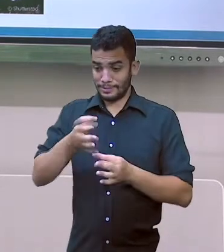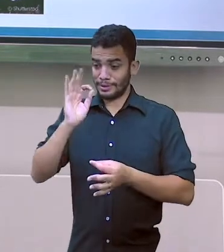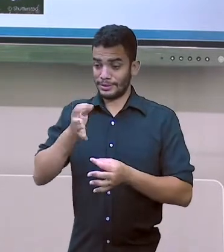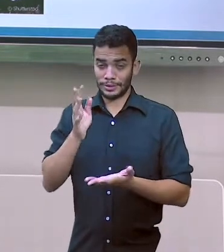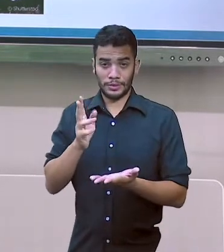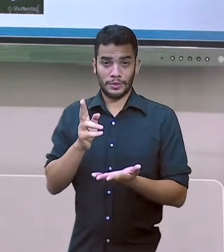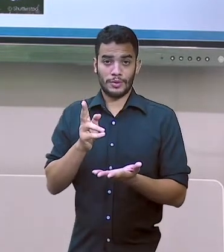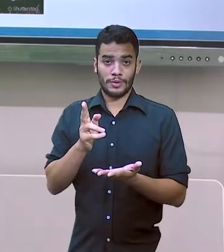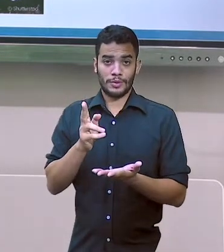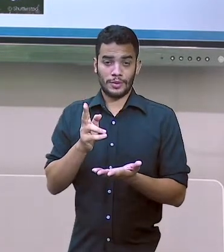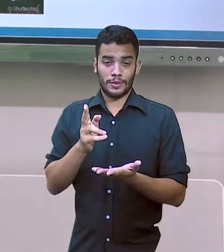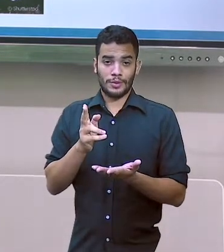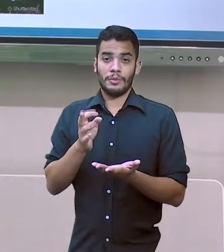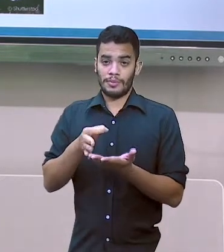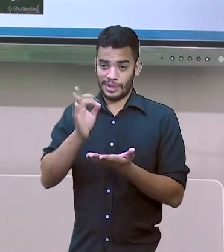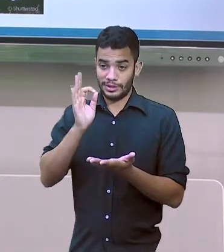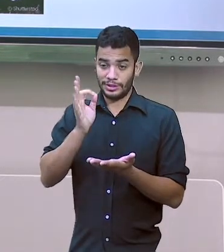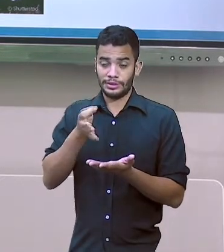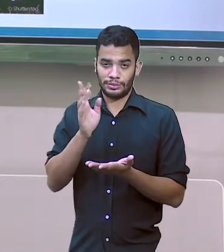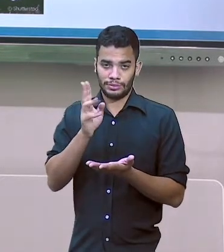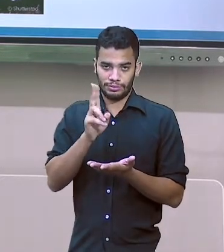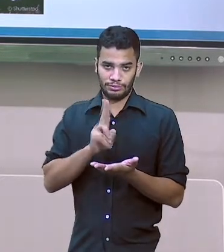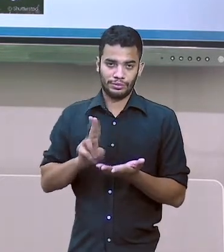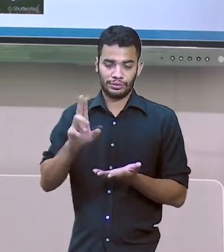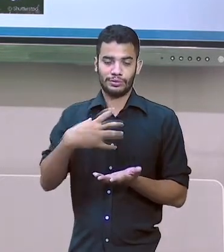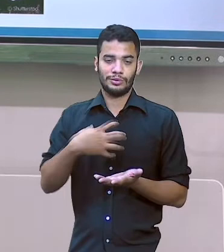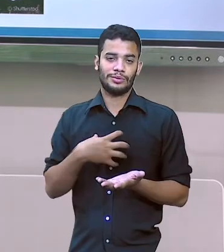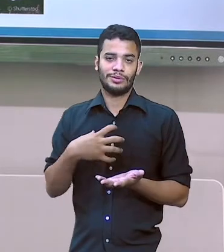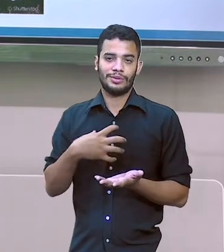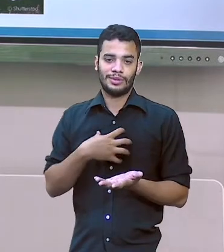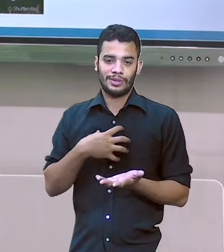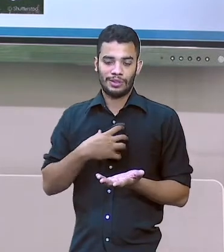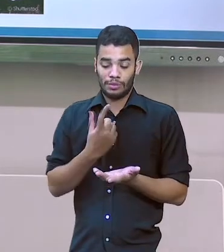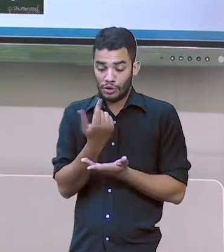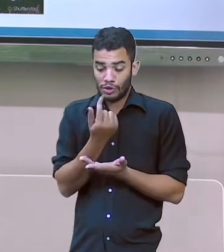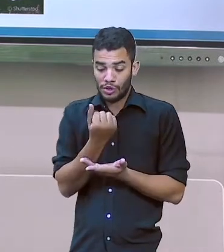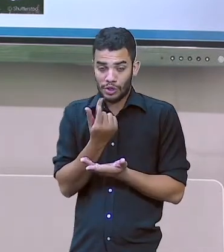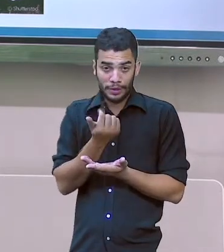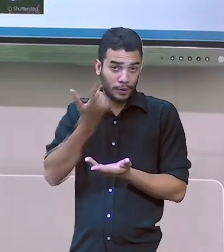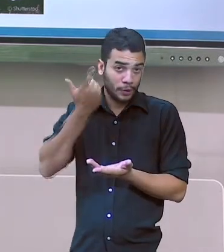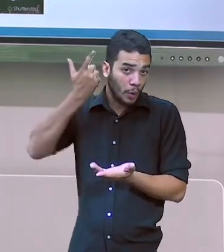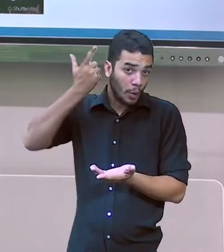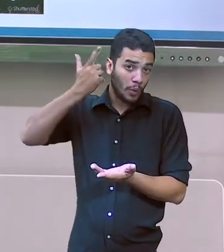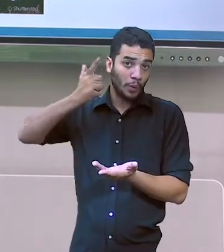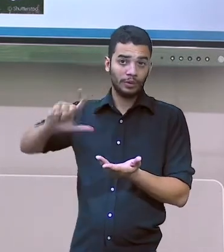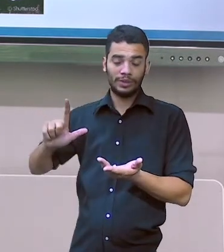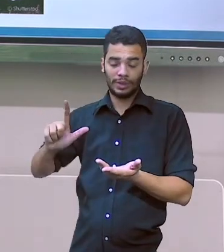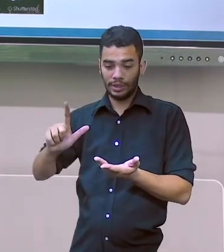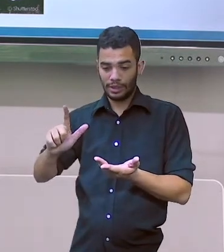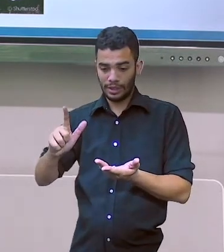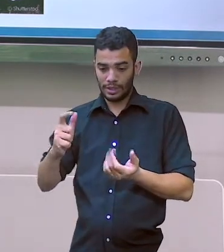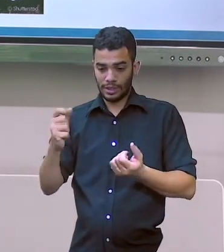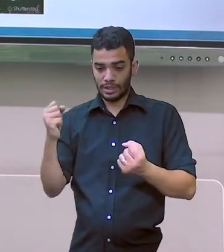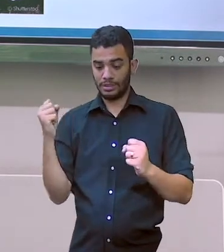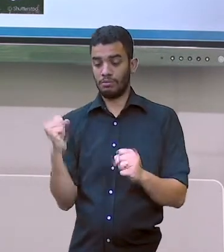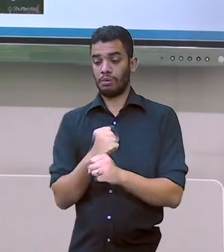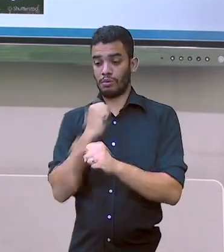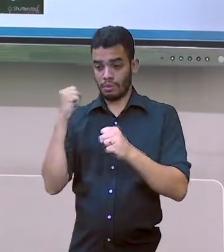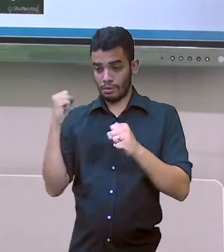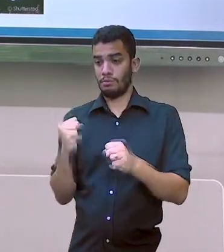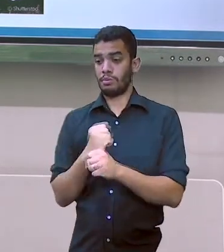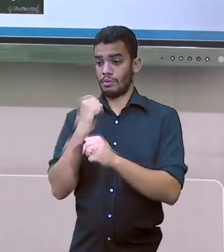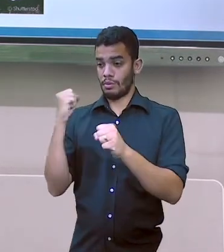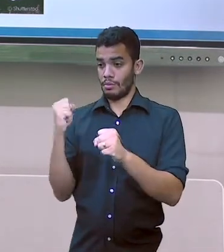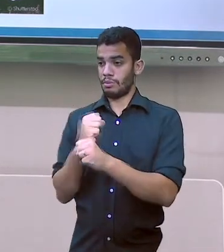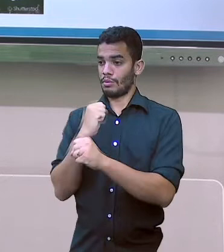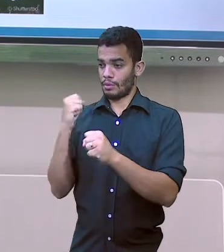Tá? Brincadeiras à parte, mas o dinheiro que financiou esse processo, o início desse processo, veio